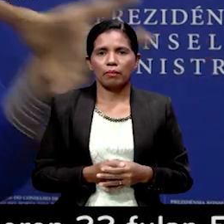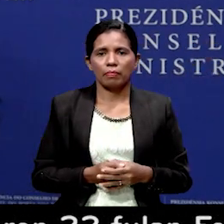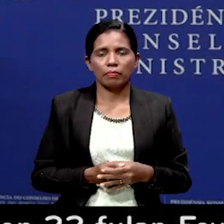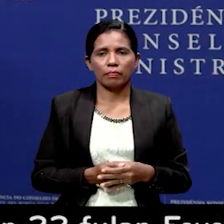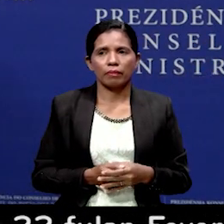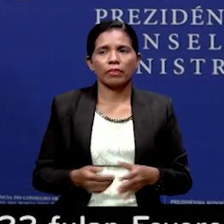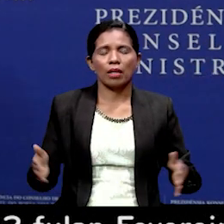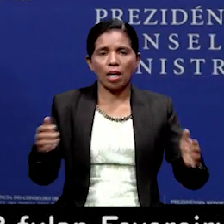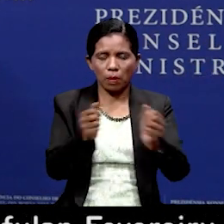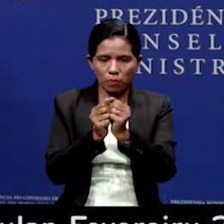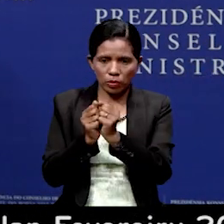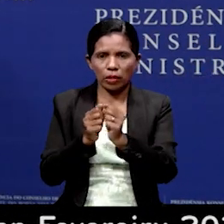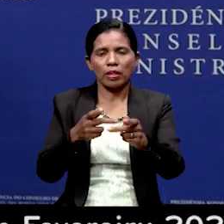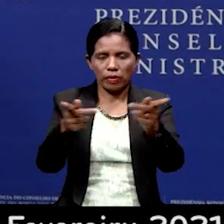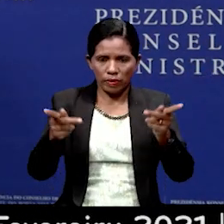hamuto que fatinida